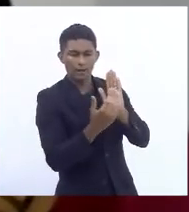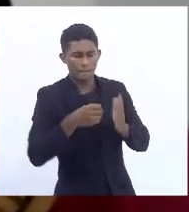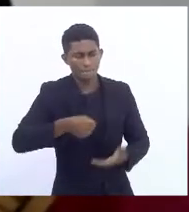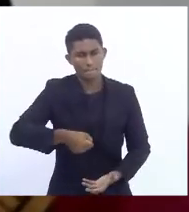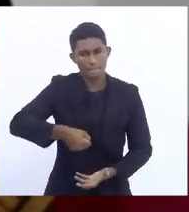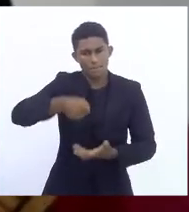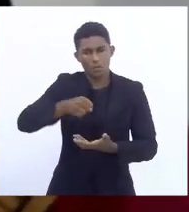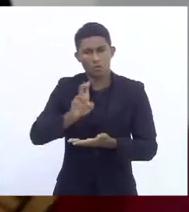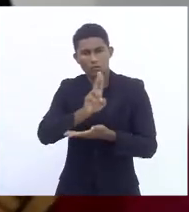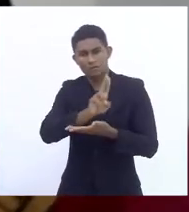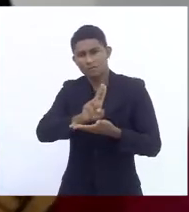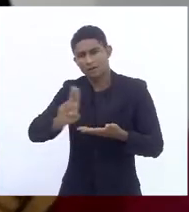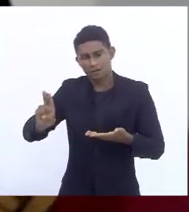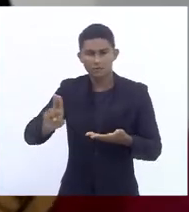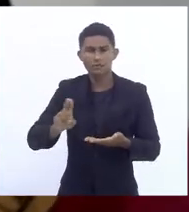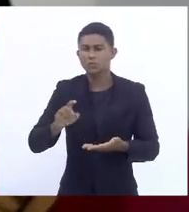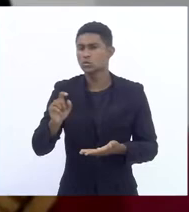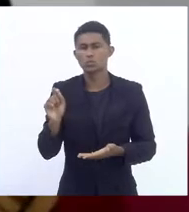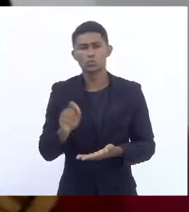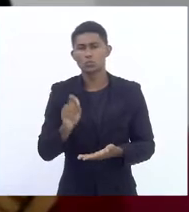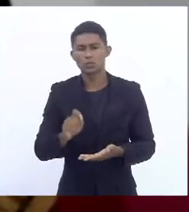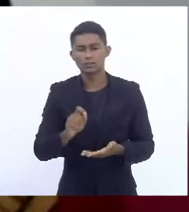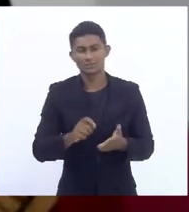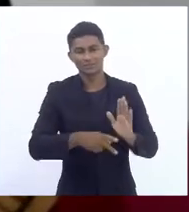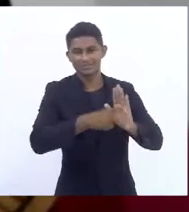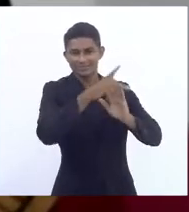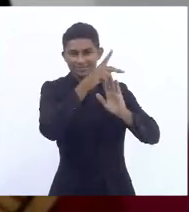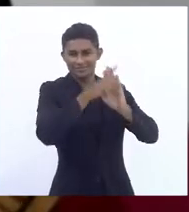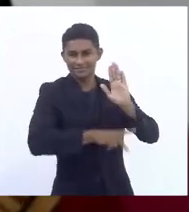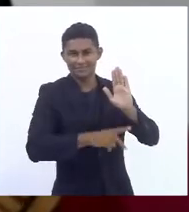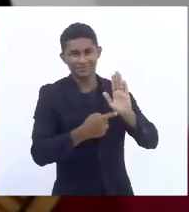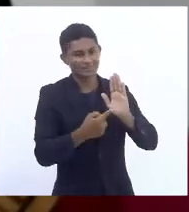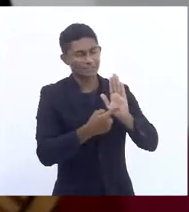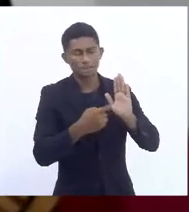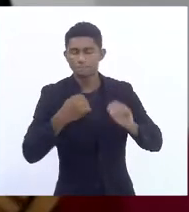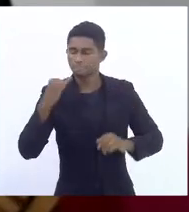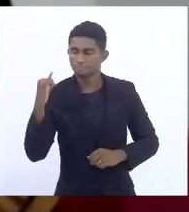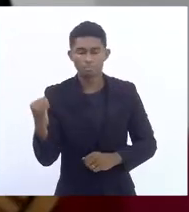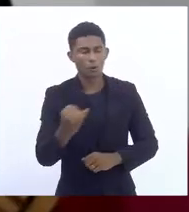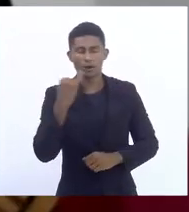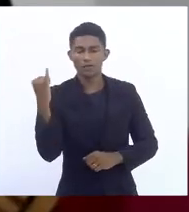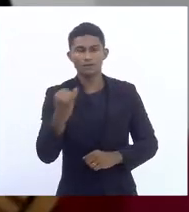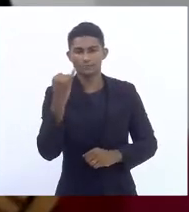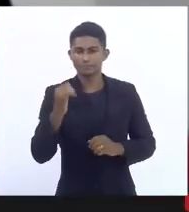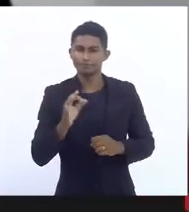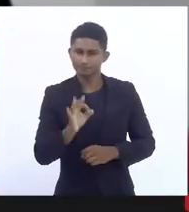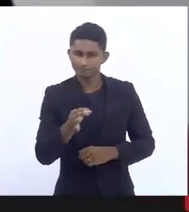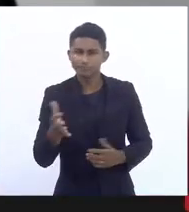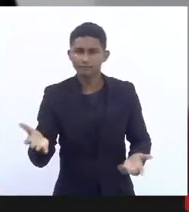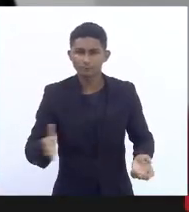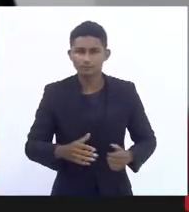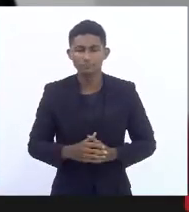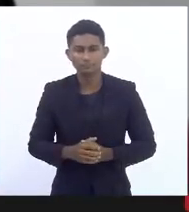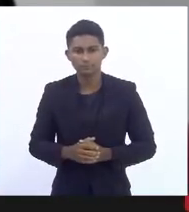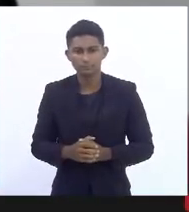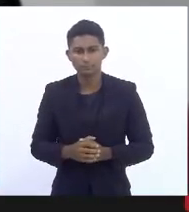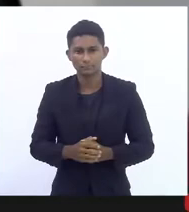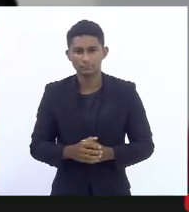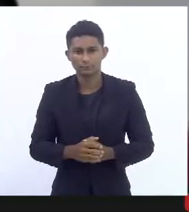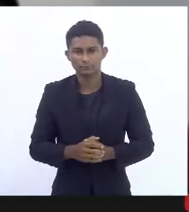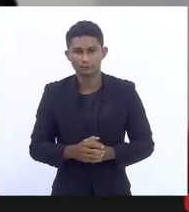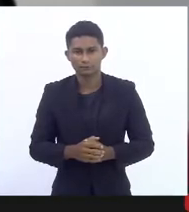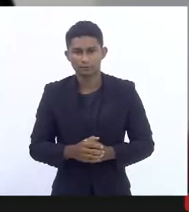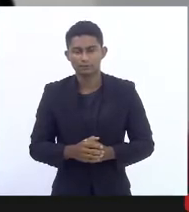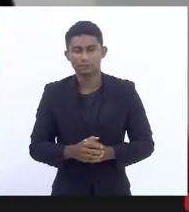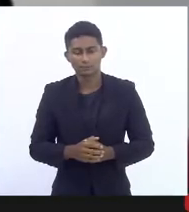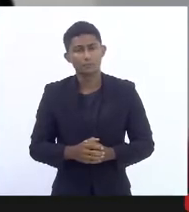Providências. Trata-se de um projeto de lei importante, meritório, né, com tem esse